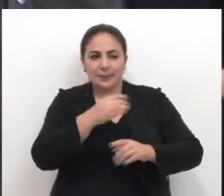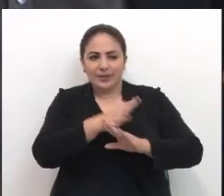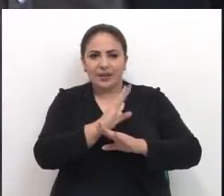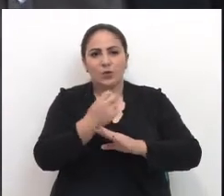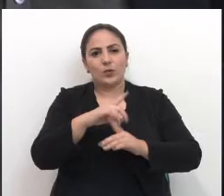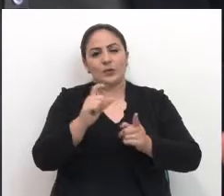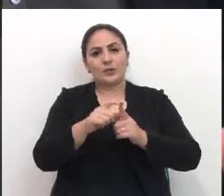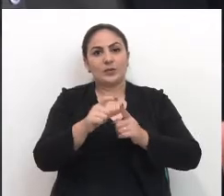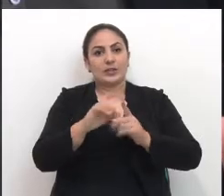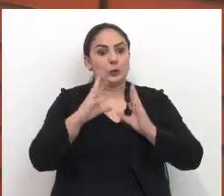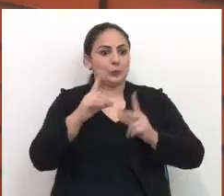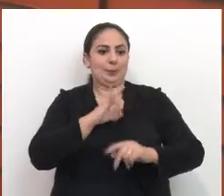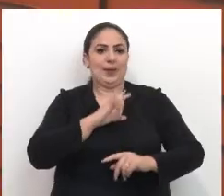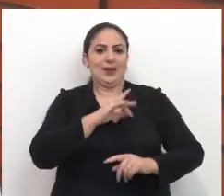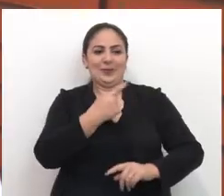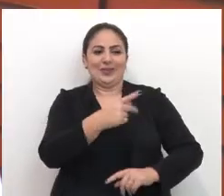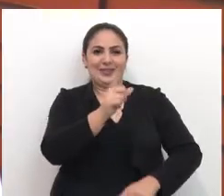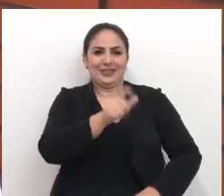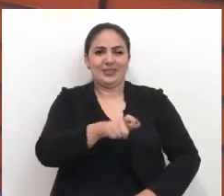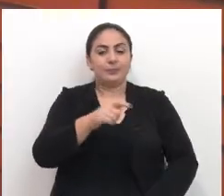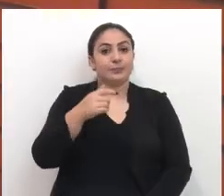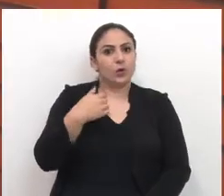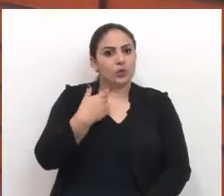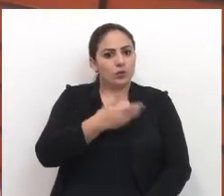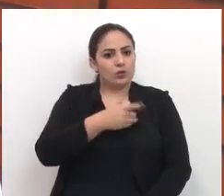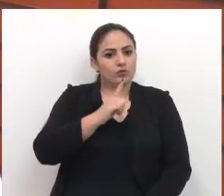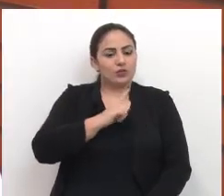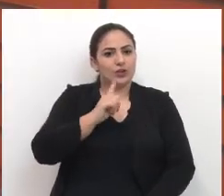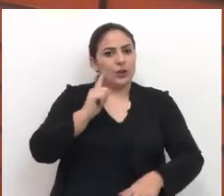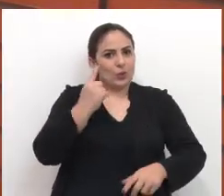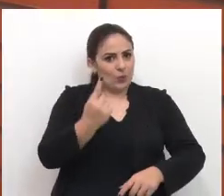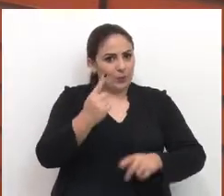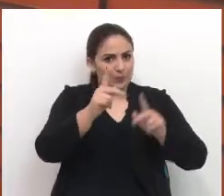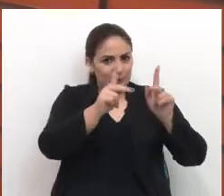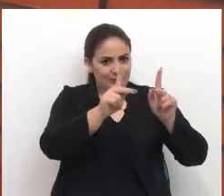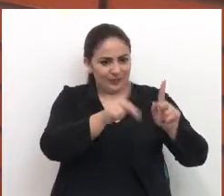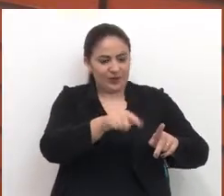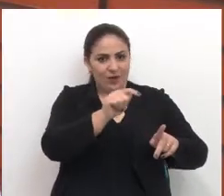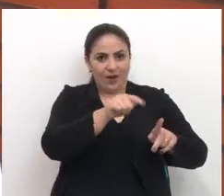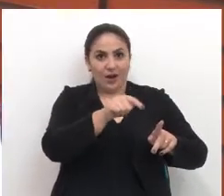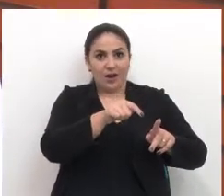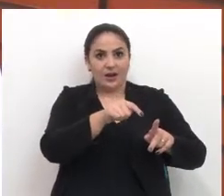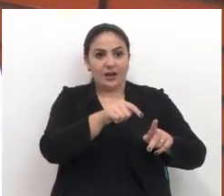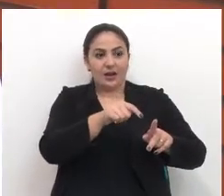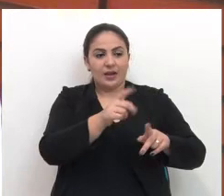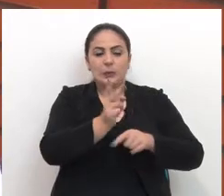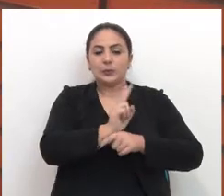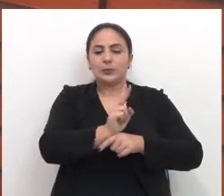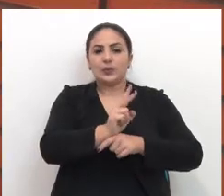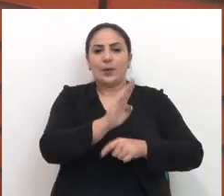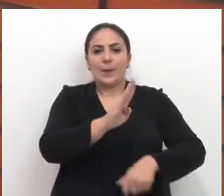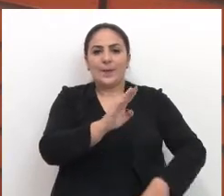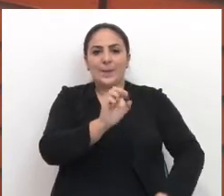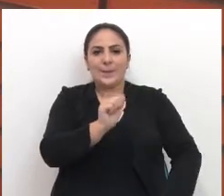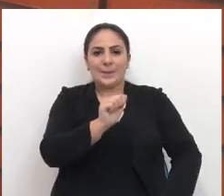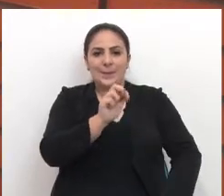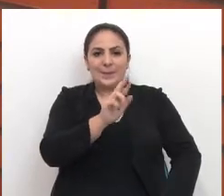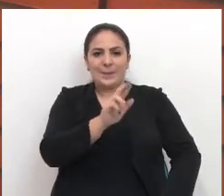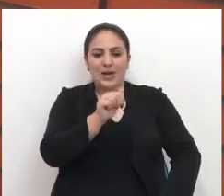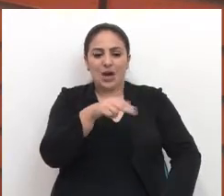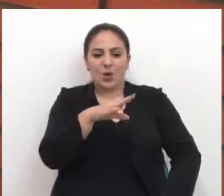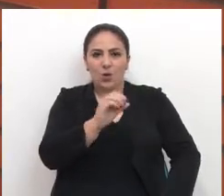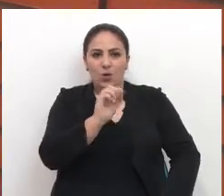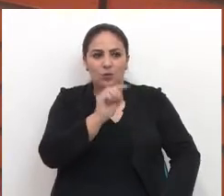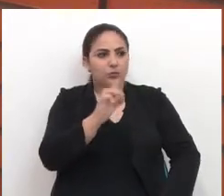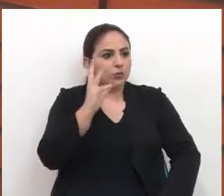futuros motoristas. Nós tinha um que marcou muito, era o inspetor Branco. Todo mundo